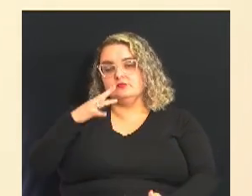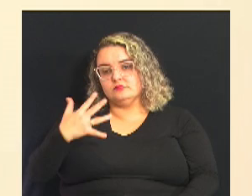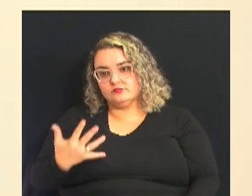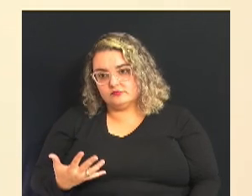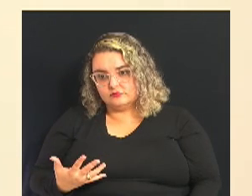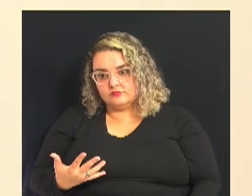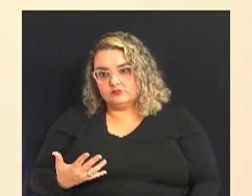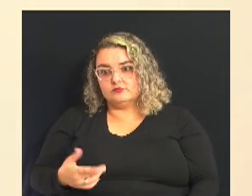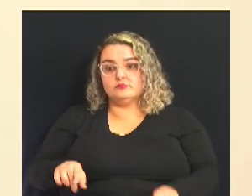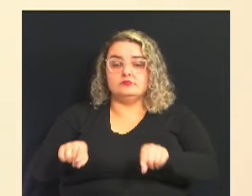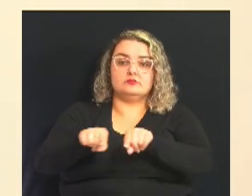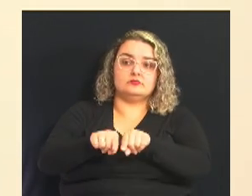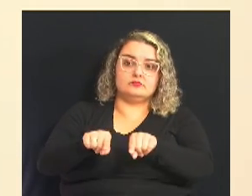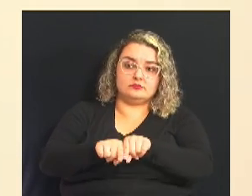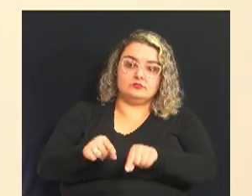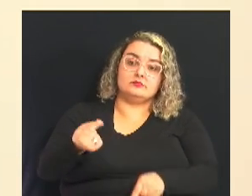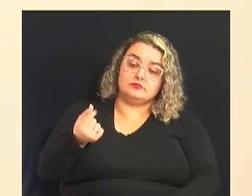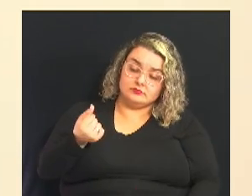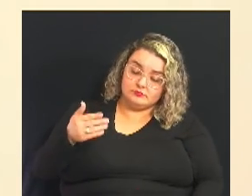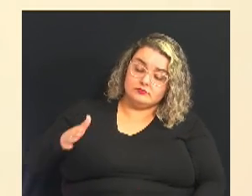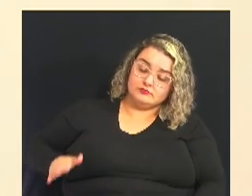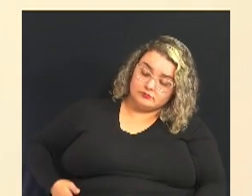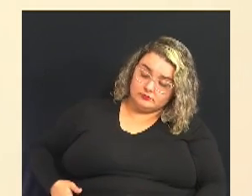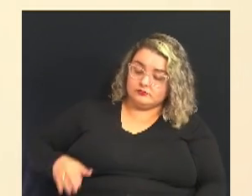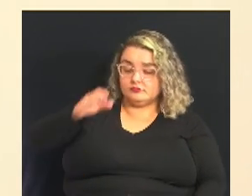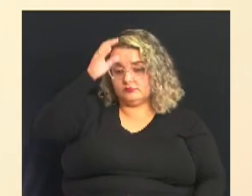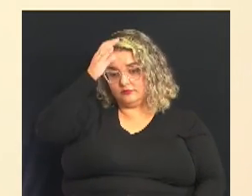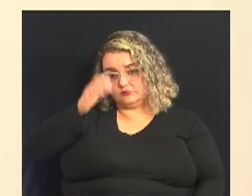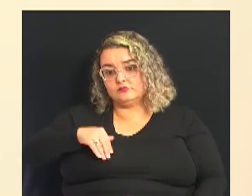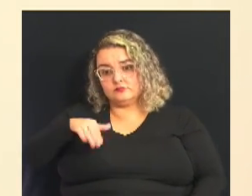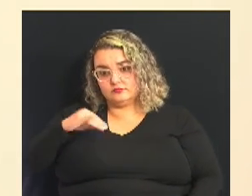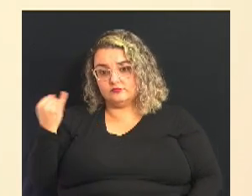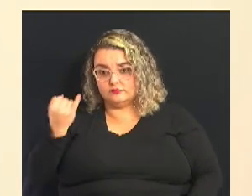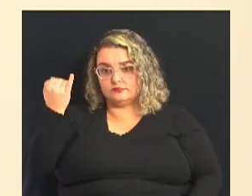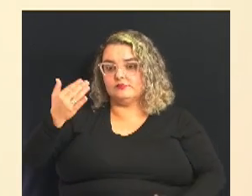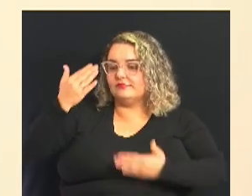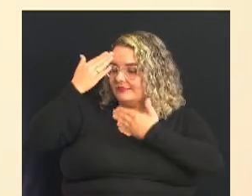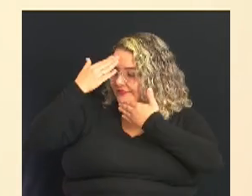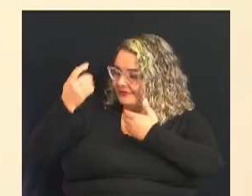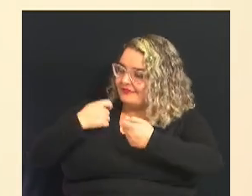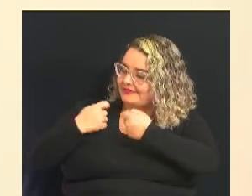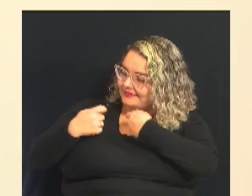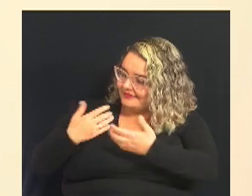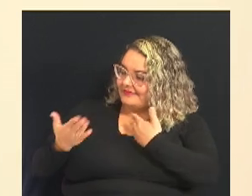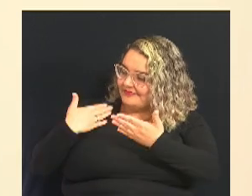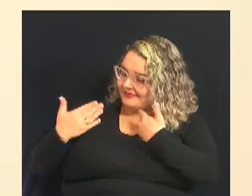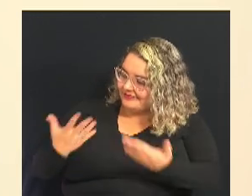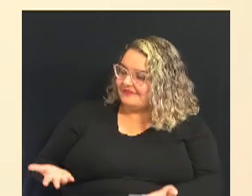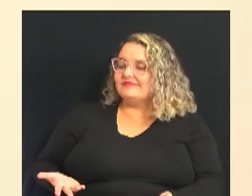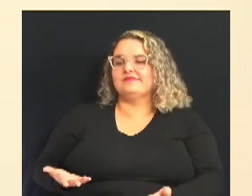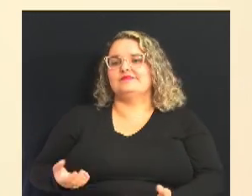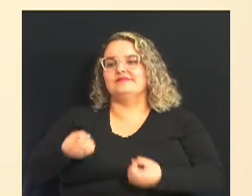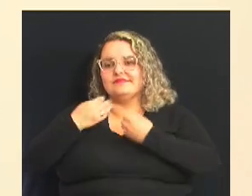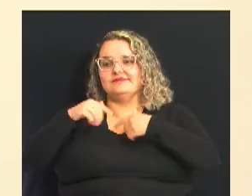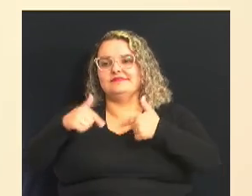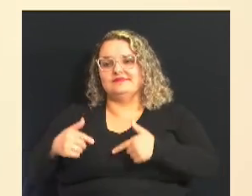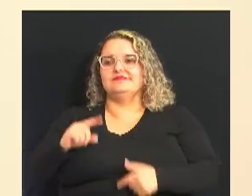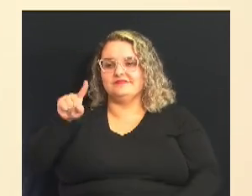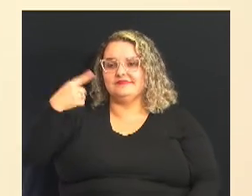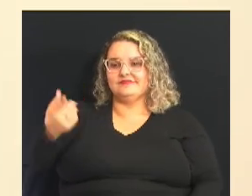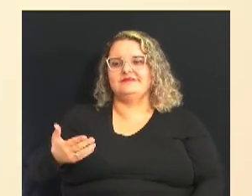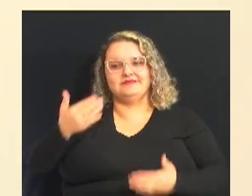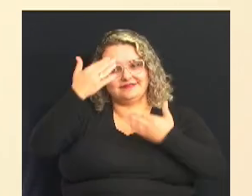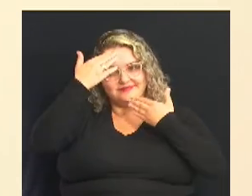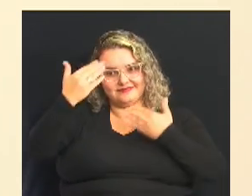e também no bolso do cidadão, que é o mais importante. Vereador, obrigada pelo seu bate-papo, pelo seu tempo aqui com a gente. Bom trabalho, até a próxima. Eu que